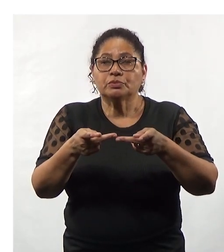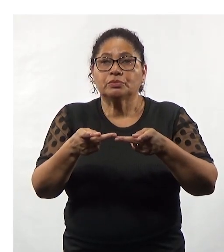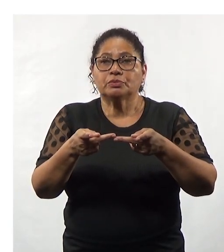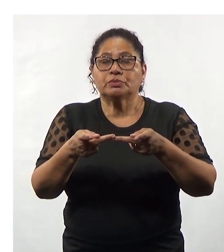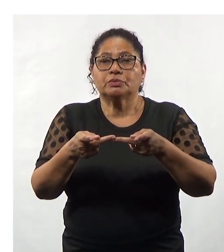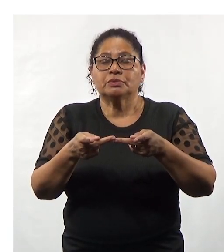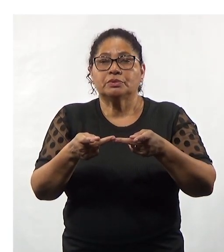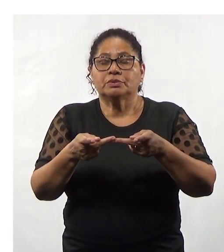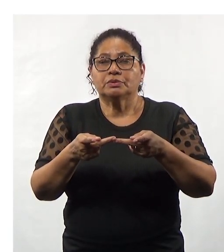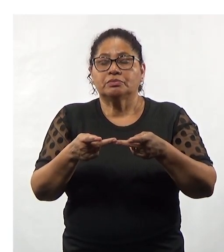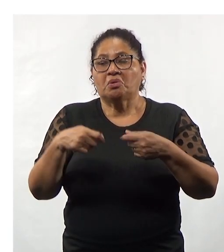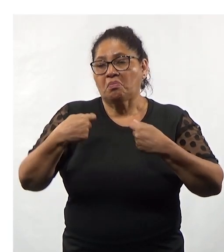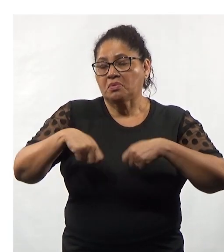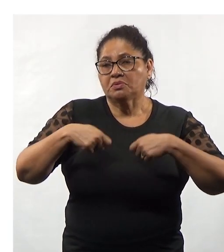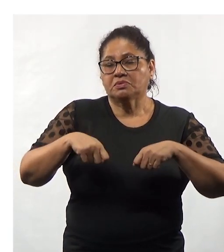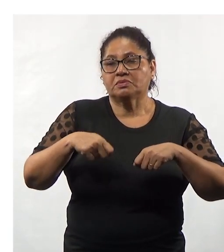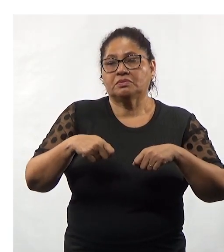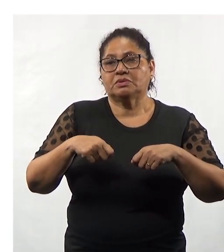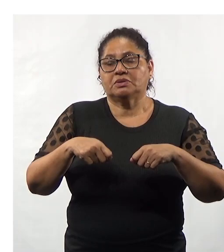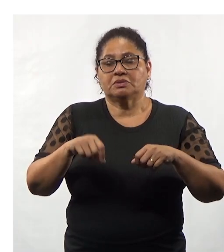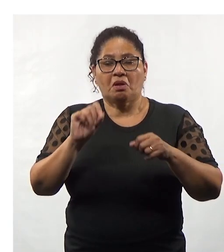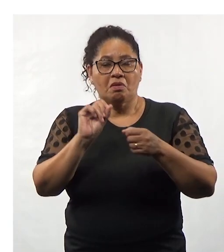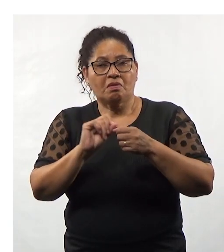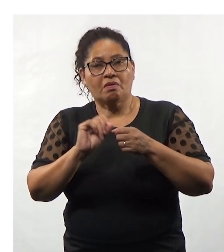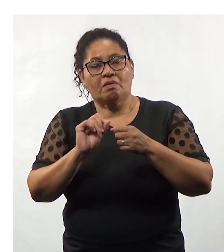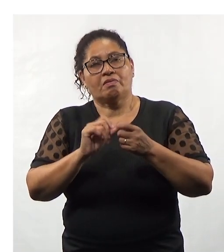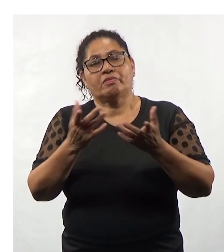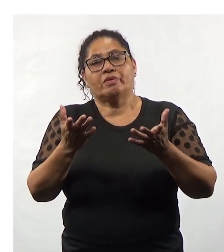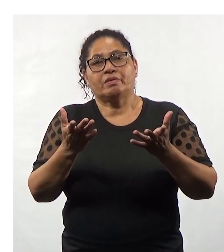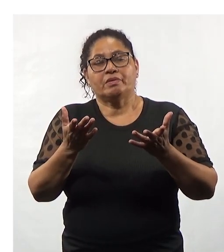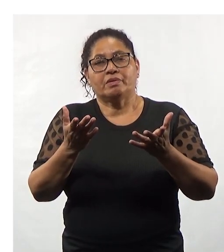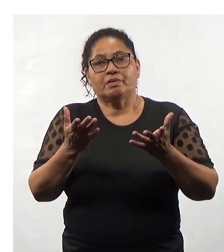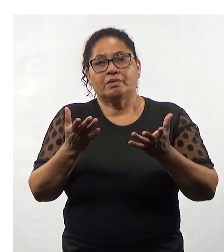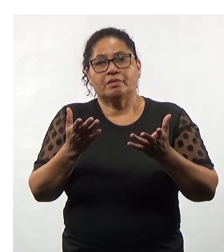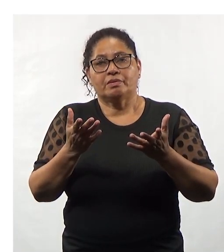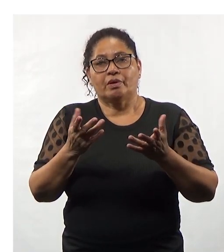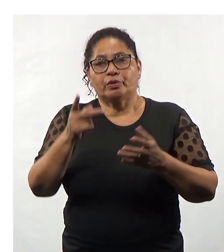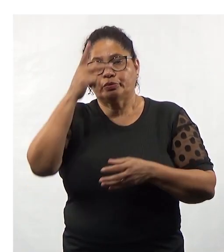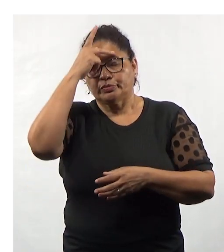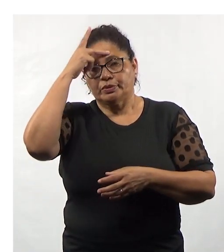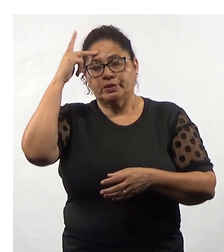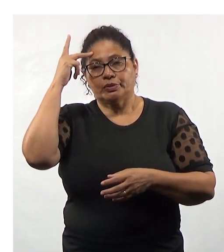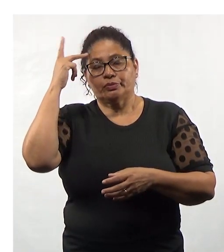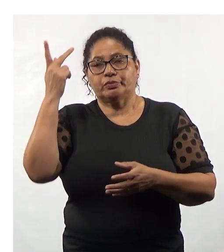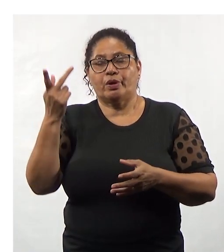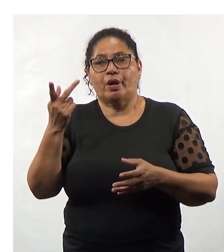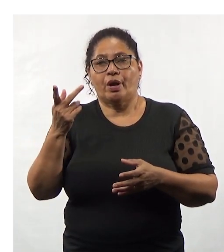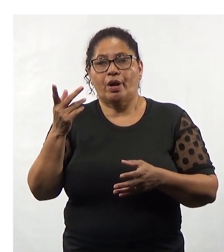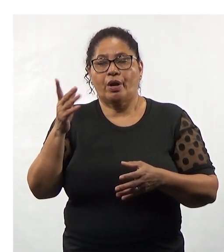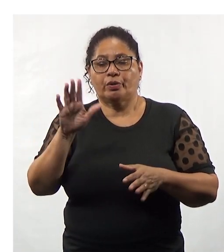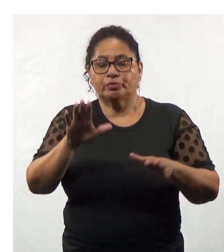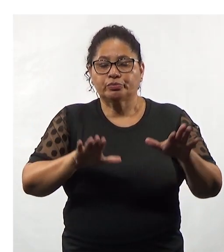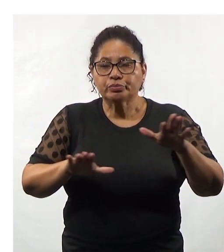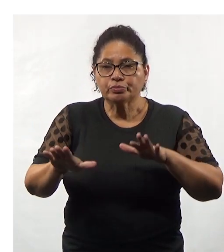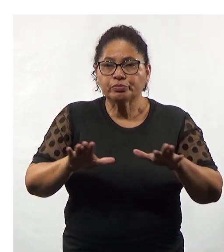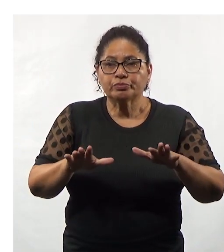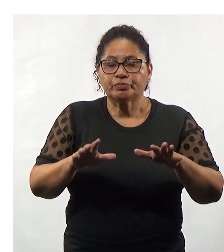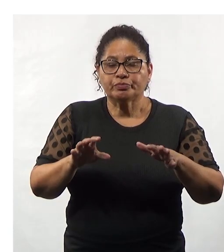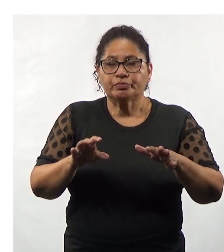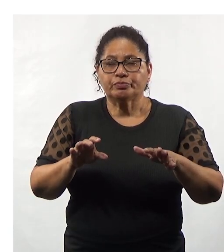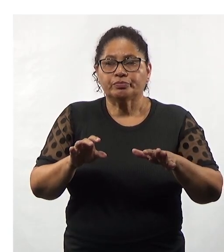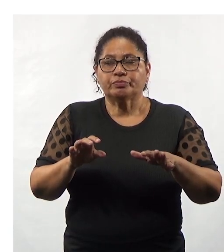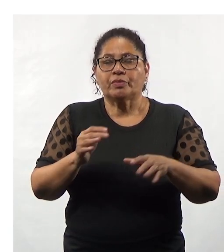são solicitados ou emanados, não é? Do pessoal do nível operacional e